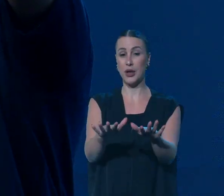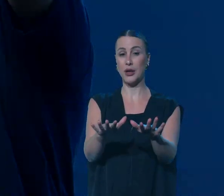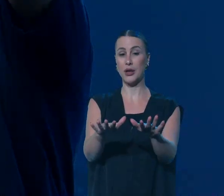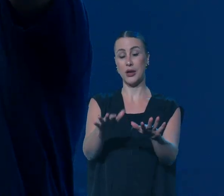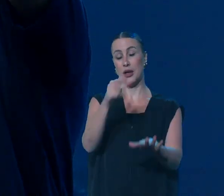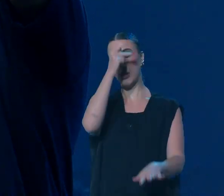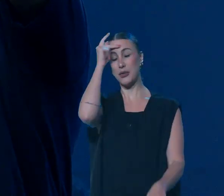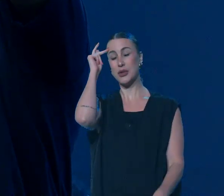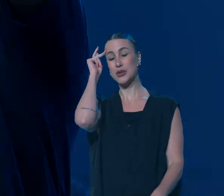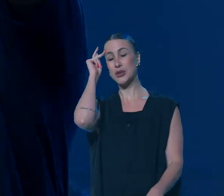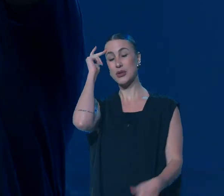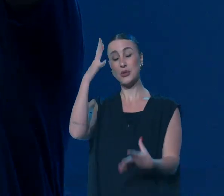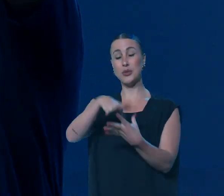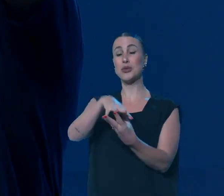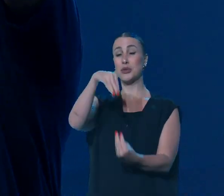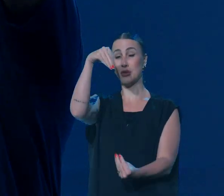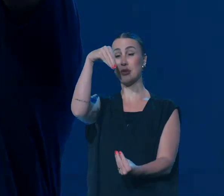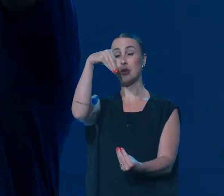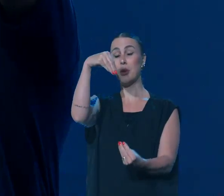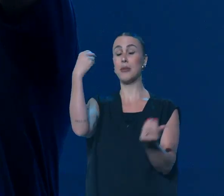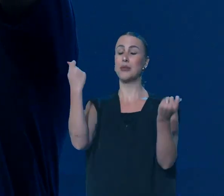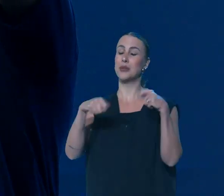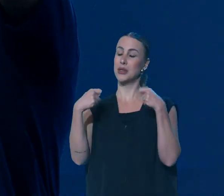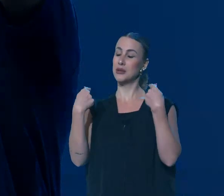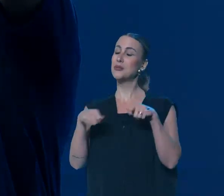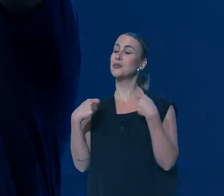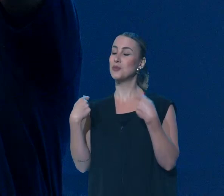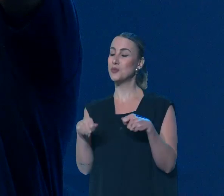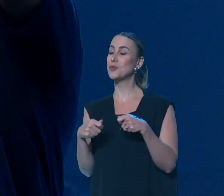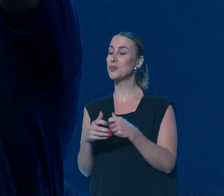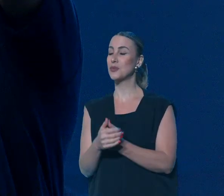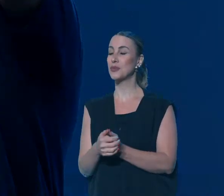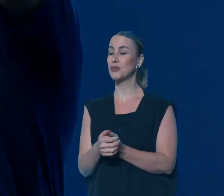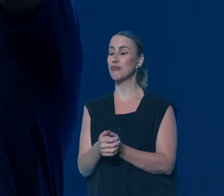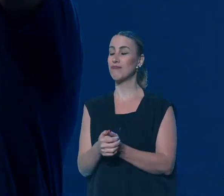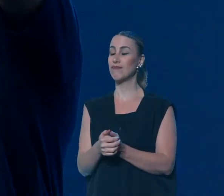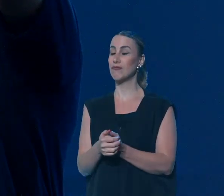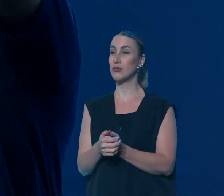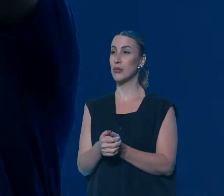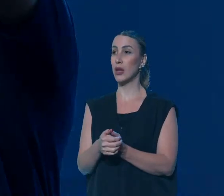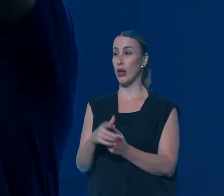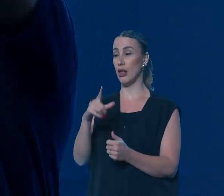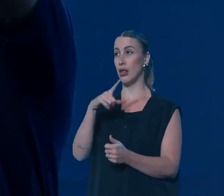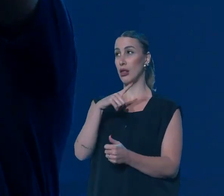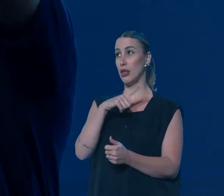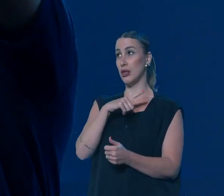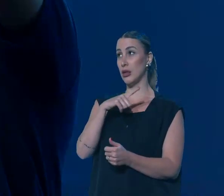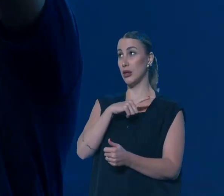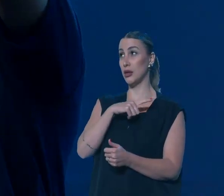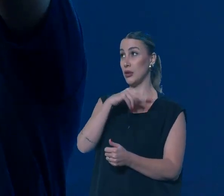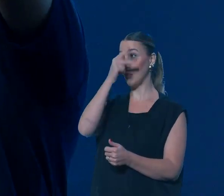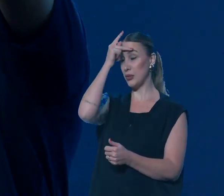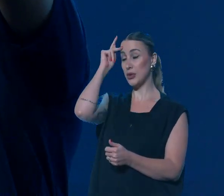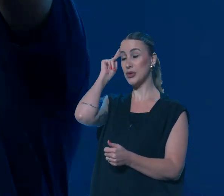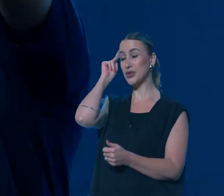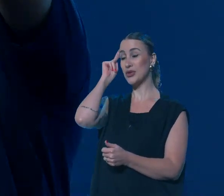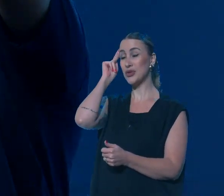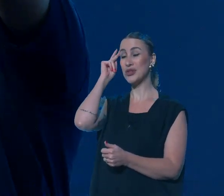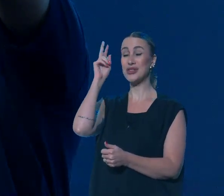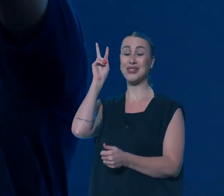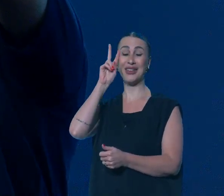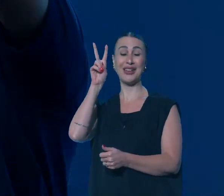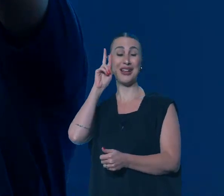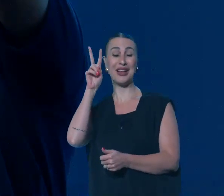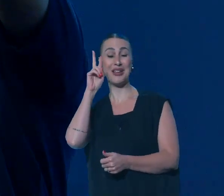carecem, Pai. Deus, tem pessoas aqui que hoje foram lembradas pelo teu Espírito de áreas pesadas